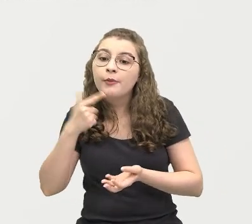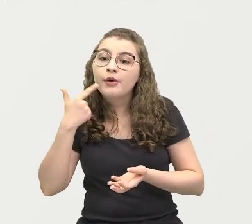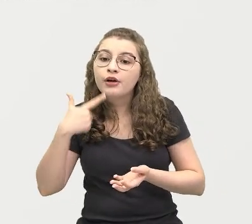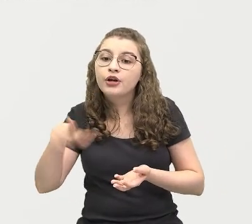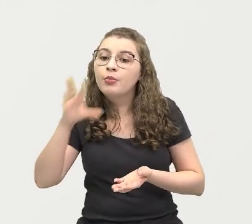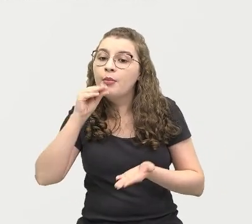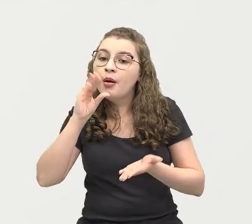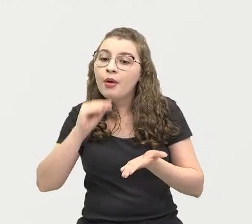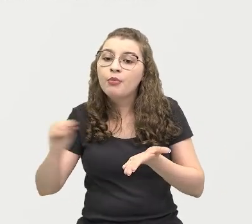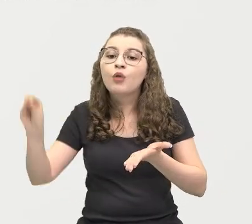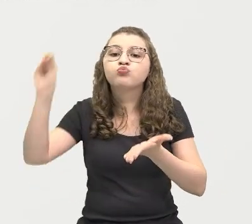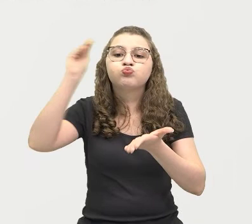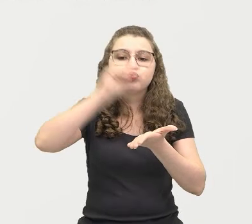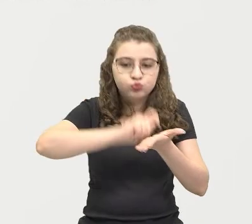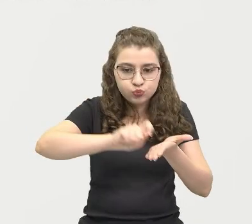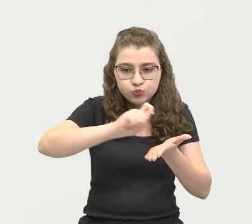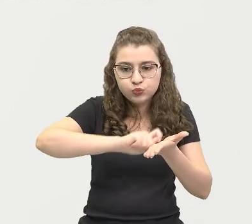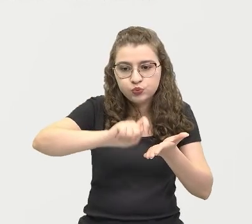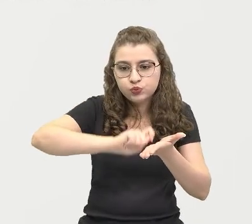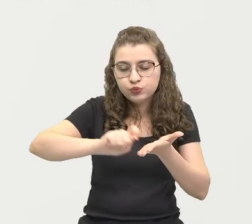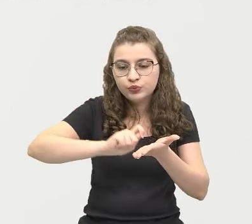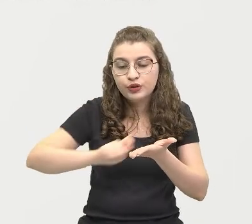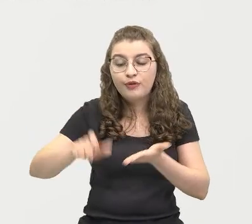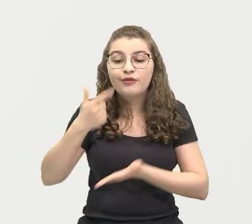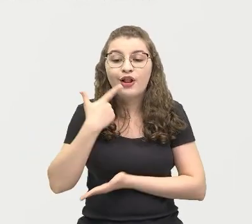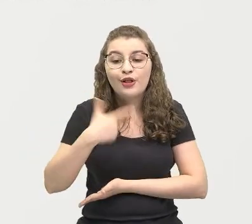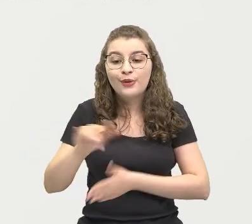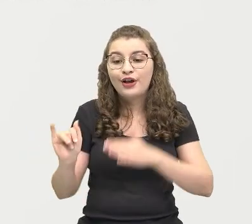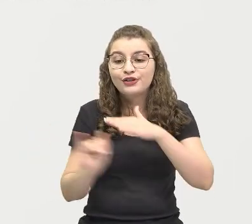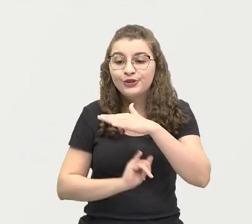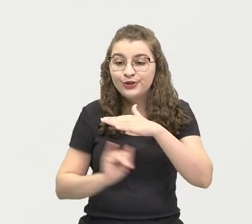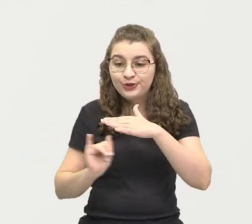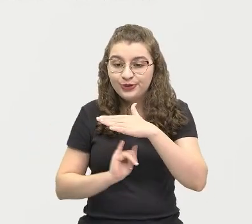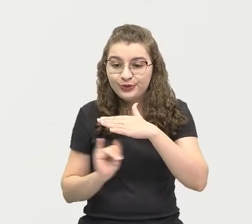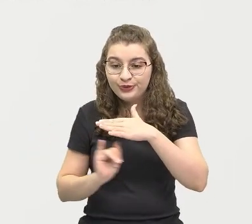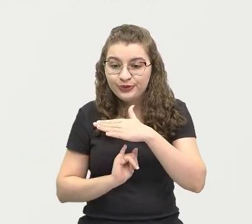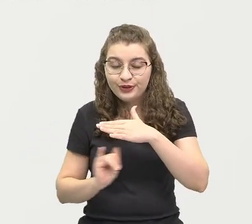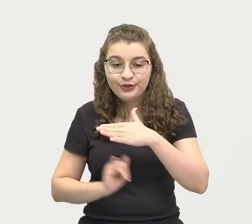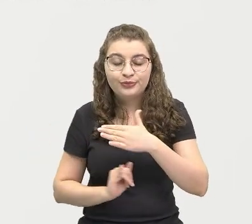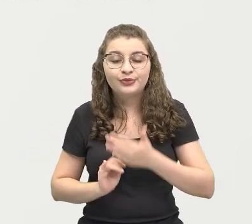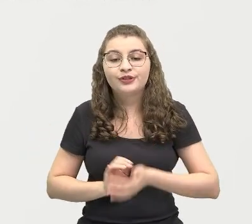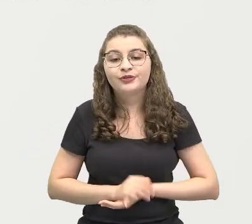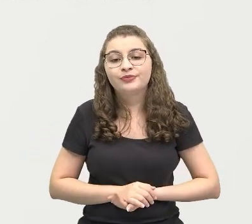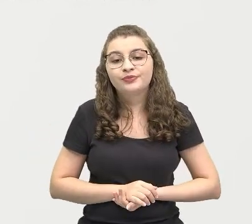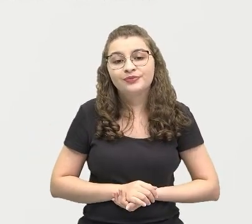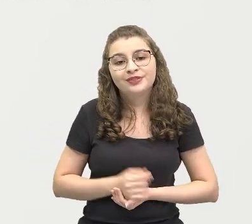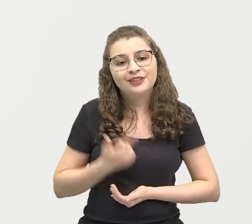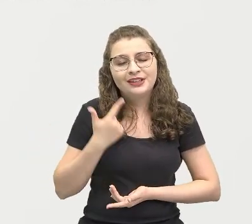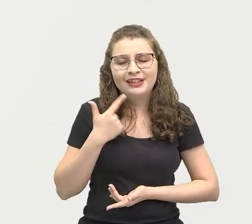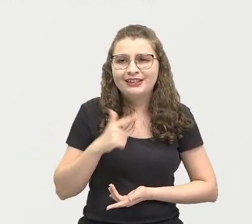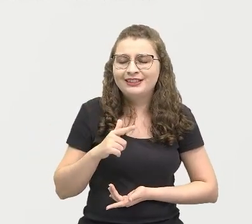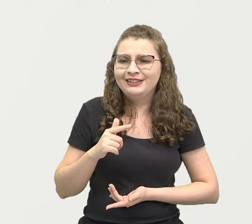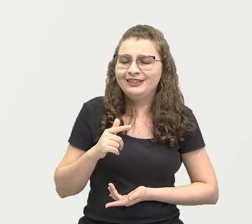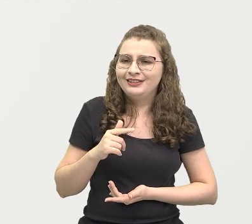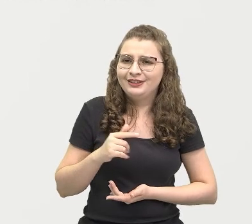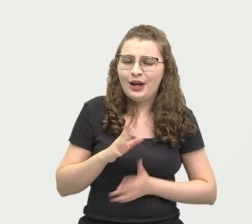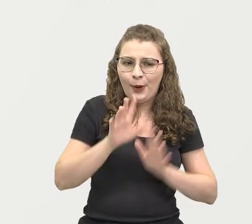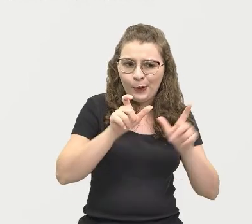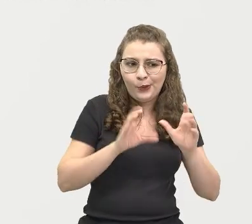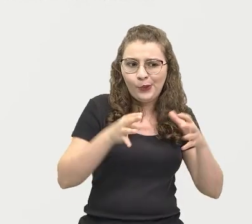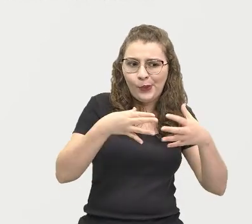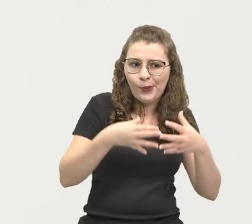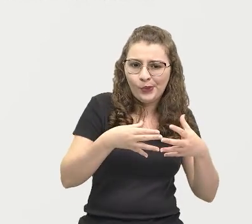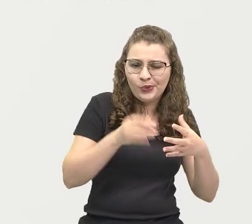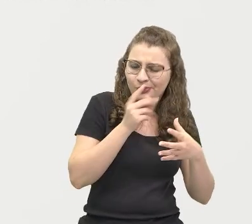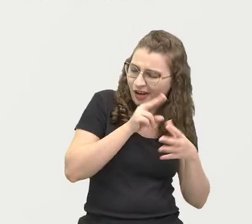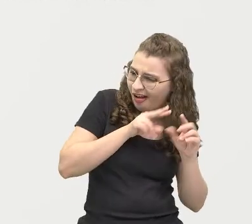linguagem coloquial, essa linguagem do dia a dia que nós utilizamos, e talvez por isso suas obras tenham desagradado à crítica e ao público de